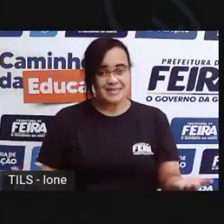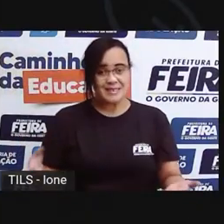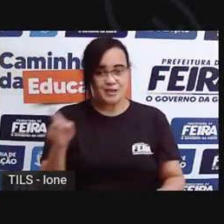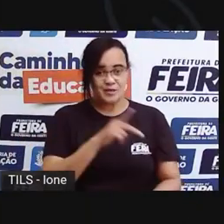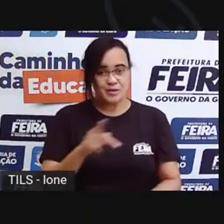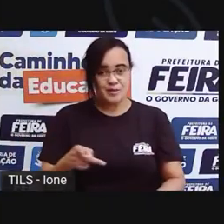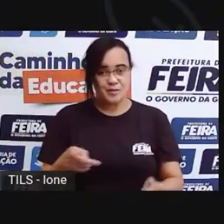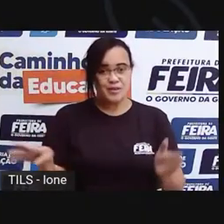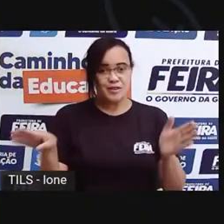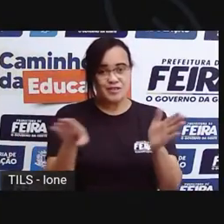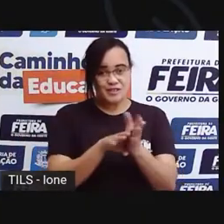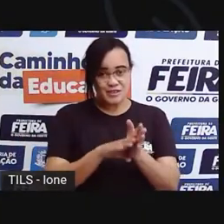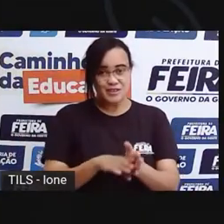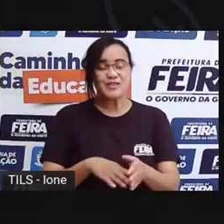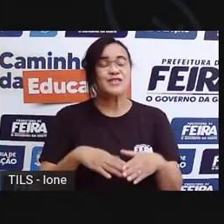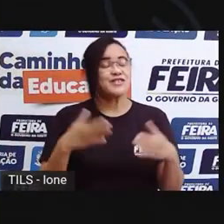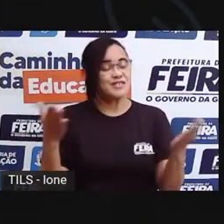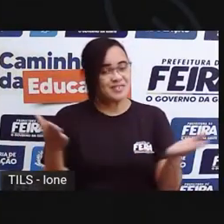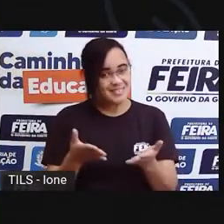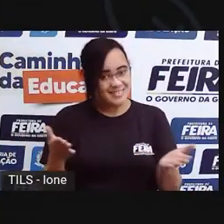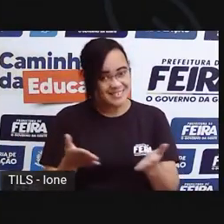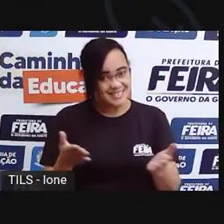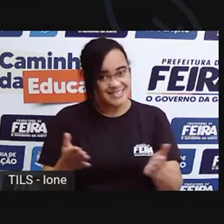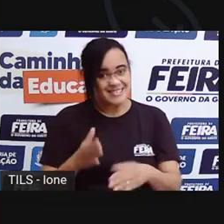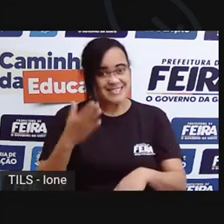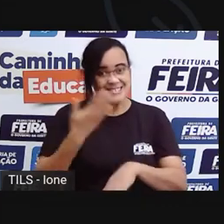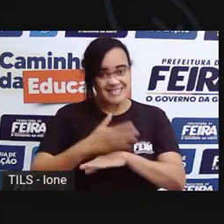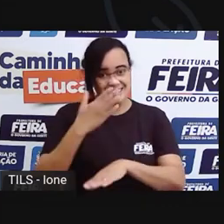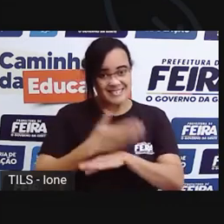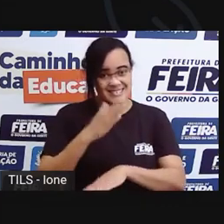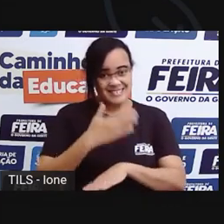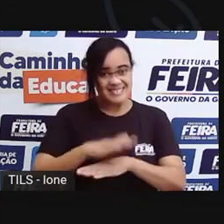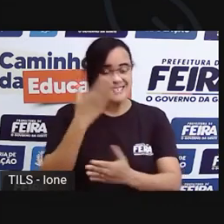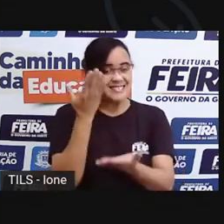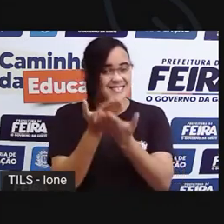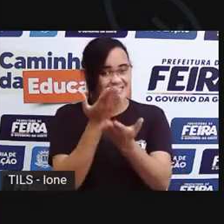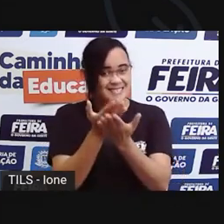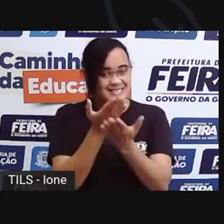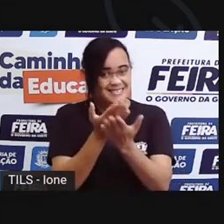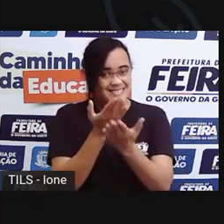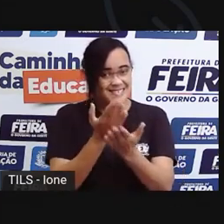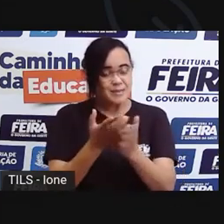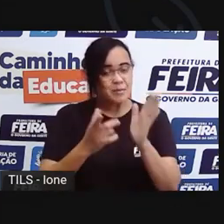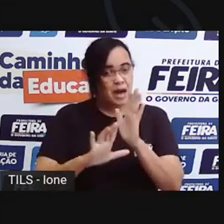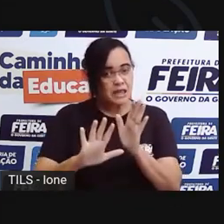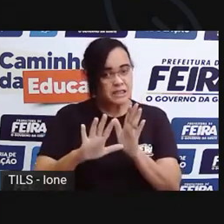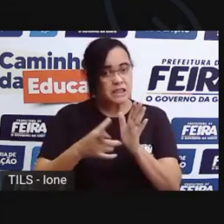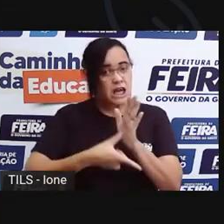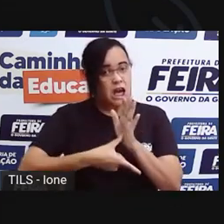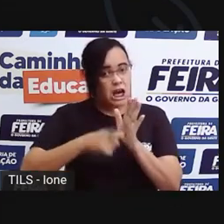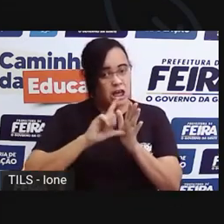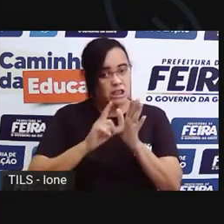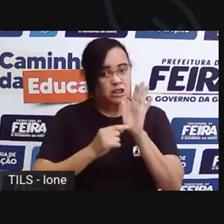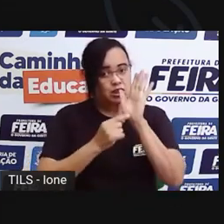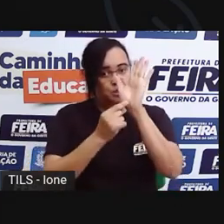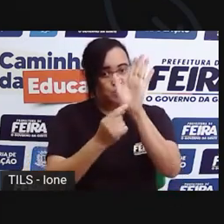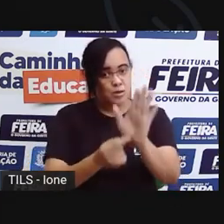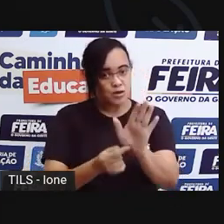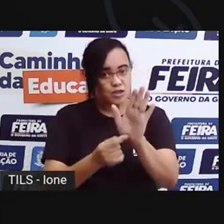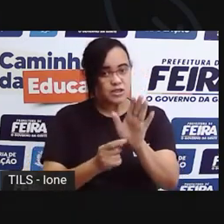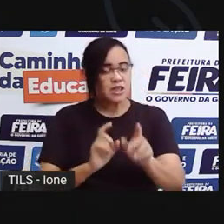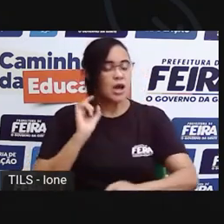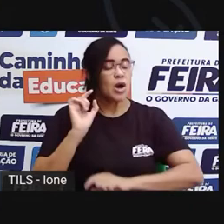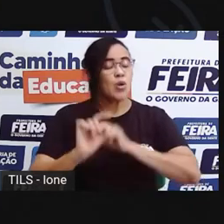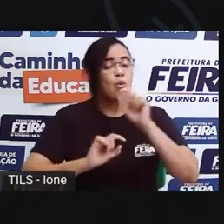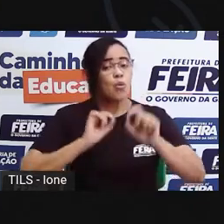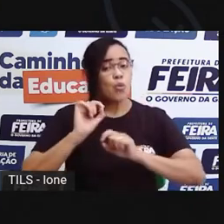nosso artesanato de hoje, da nossa aula prática de hoje. Antes da prova fazer o binóculo, eu queria mostrar para vocês as possibilidades